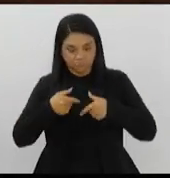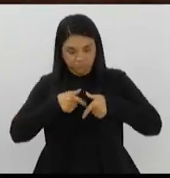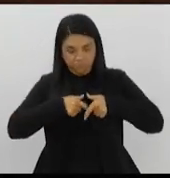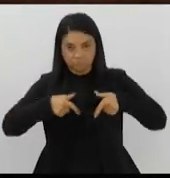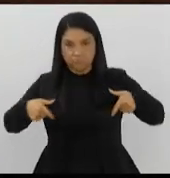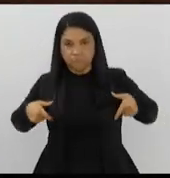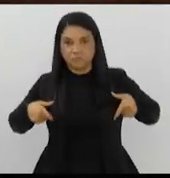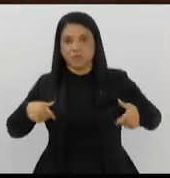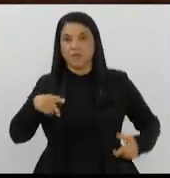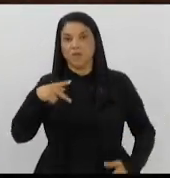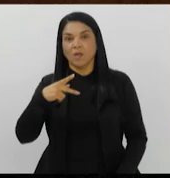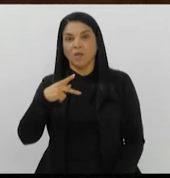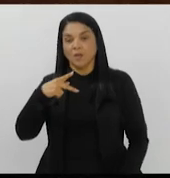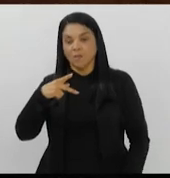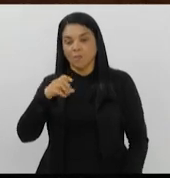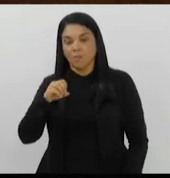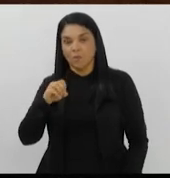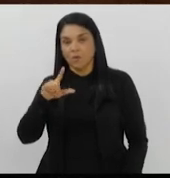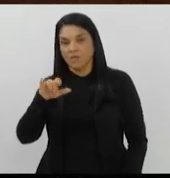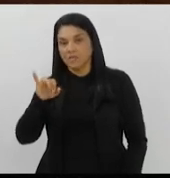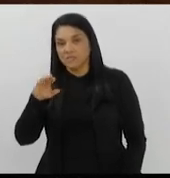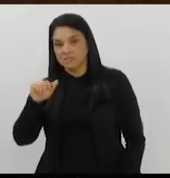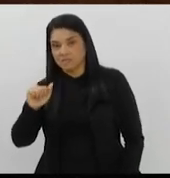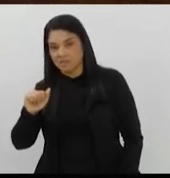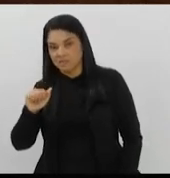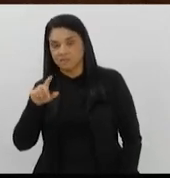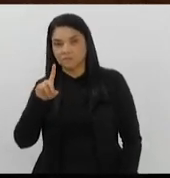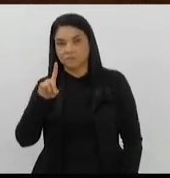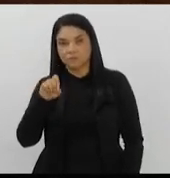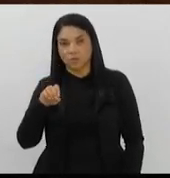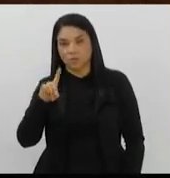do Detro. Aí estavam na Serra, em Paracambi,